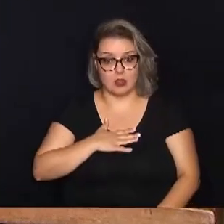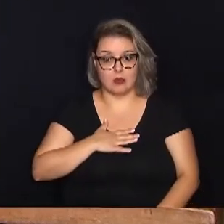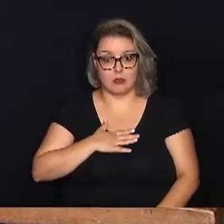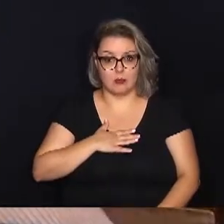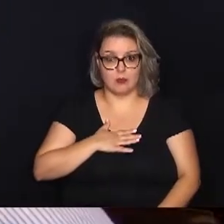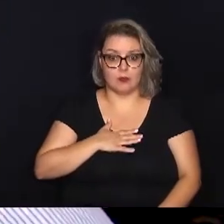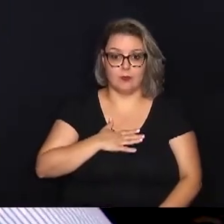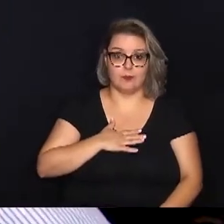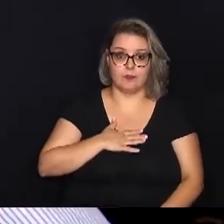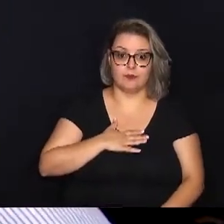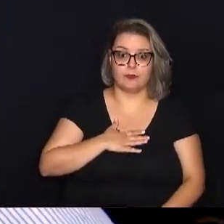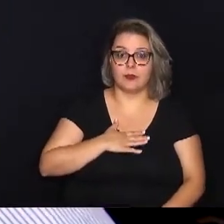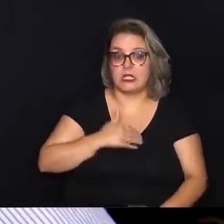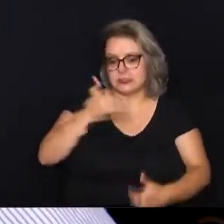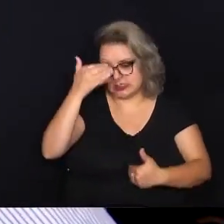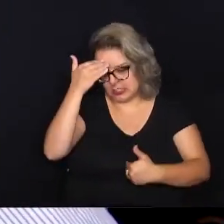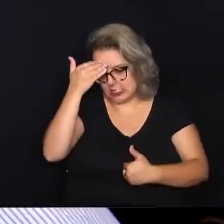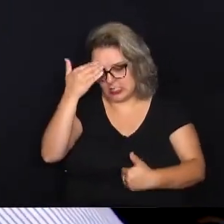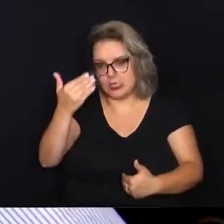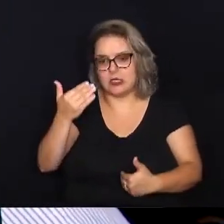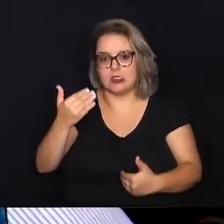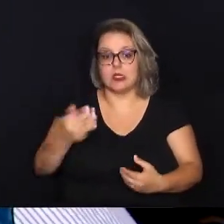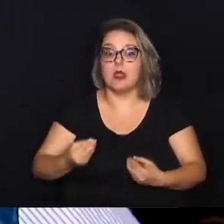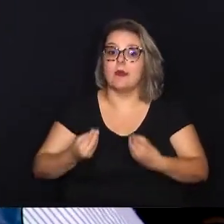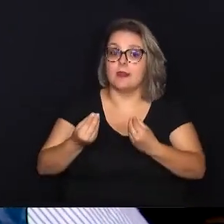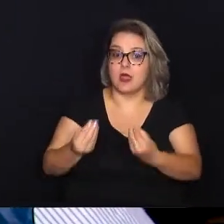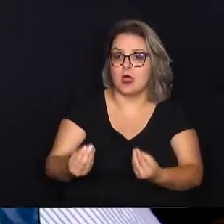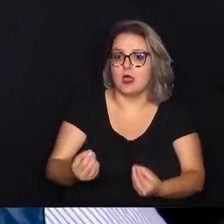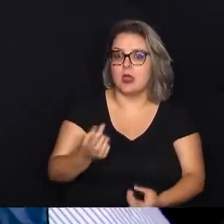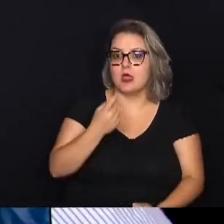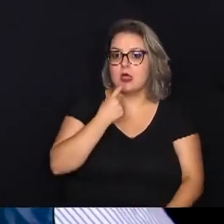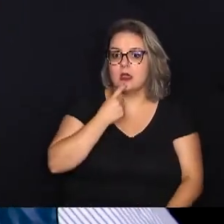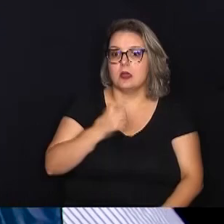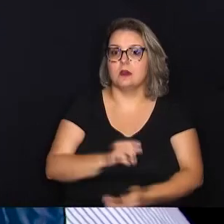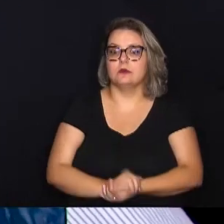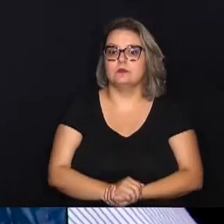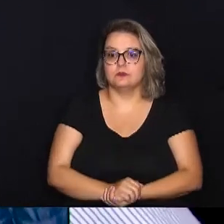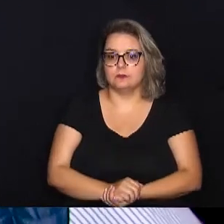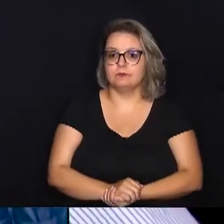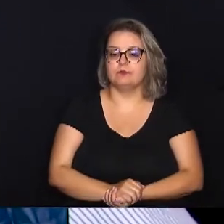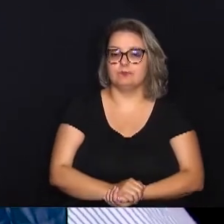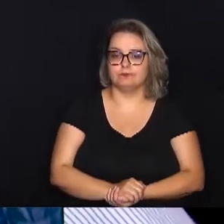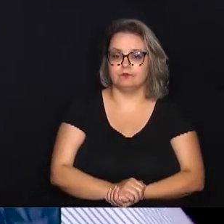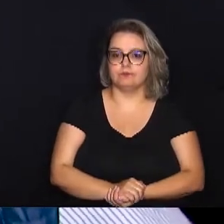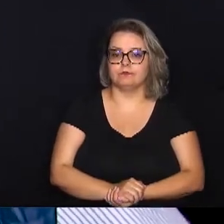Para mim, seria muito gratificante dar a Campinas